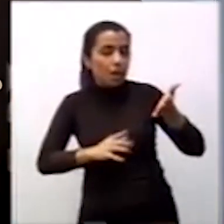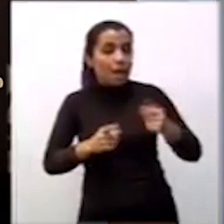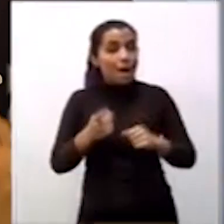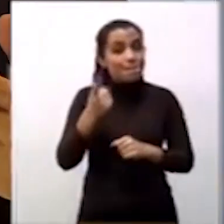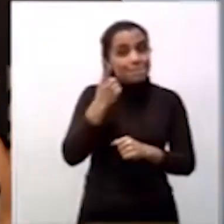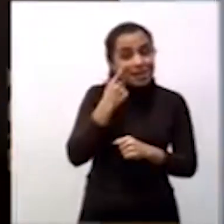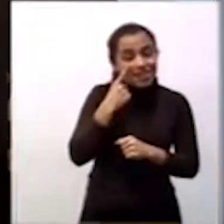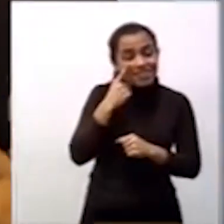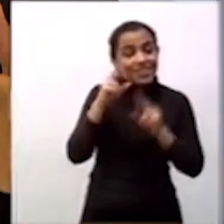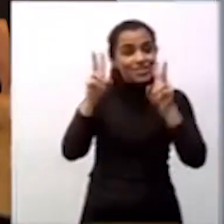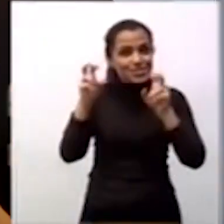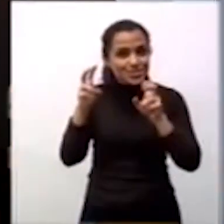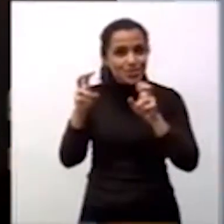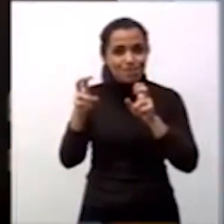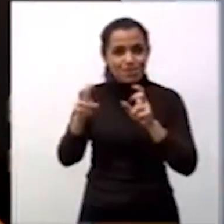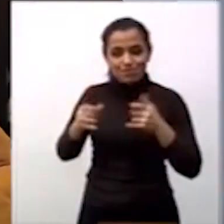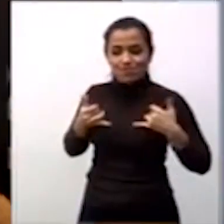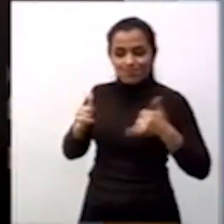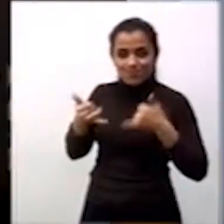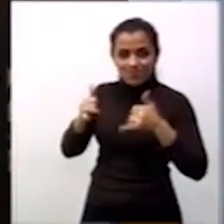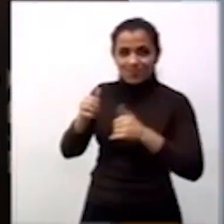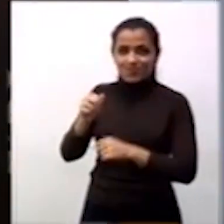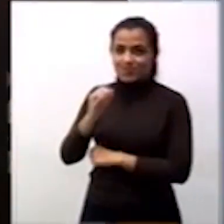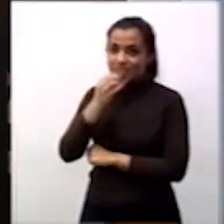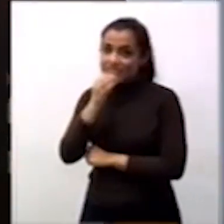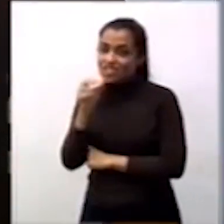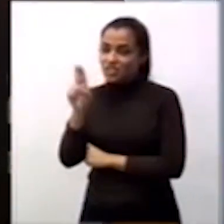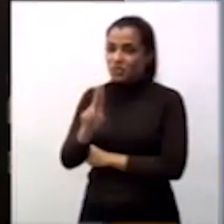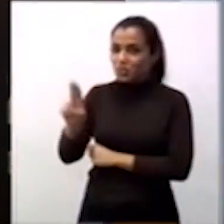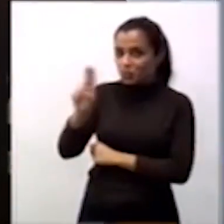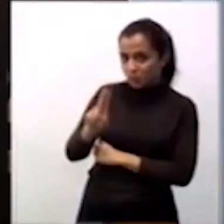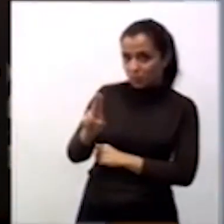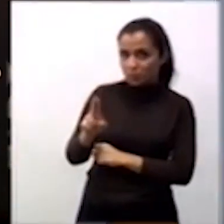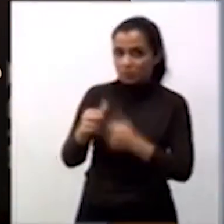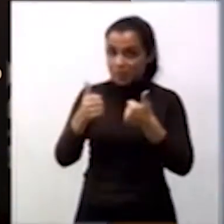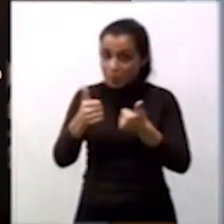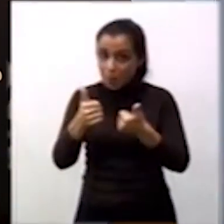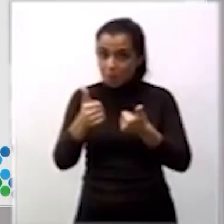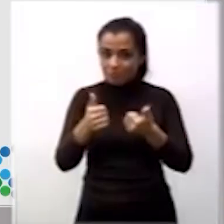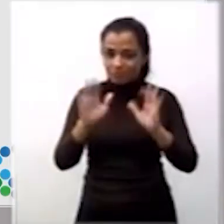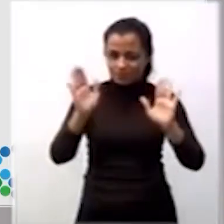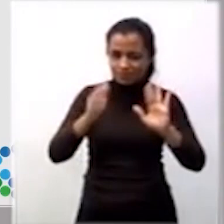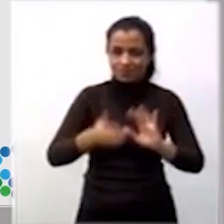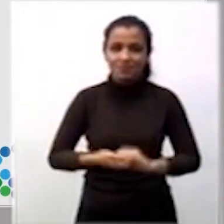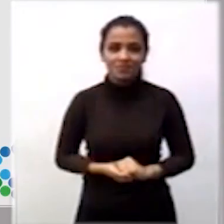ligados ao cálculo do consumo de energia elétrica. Valeu!